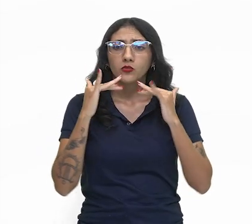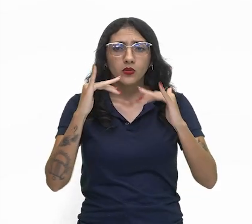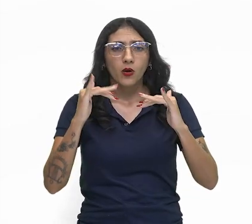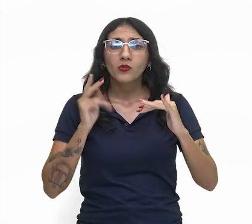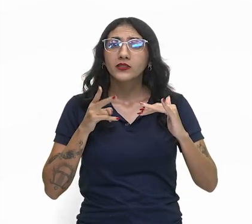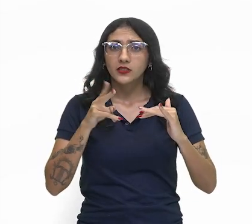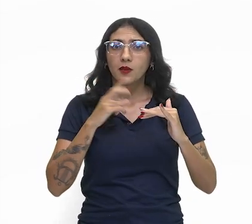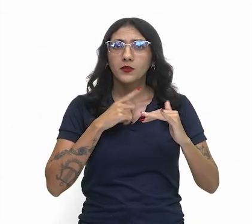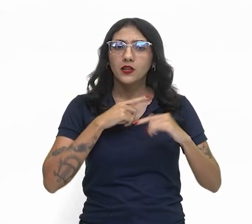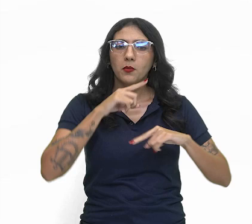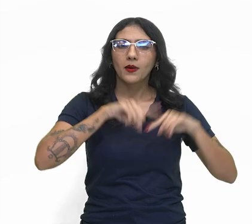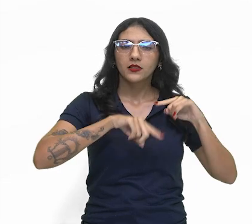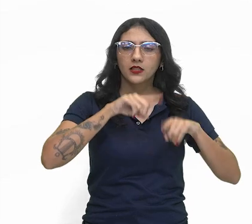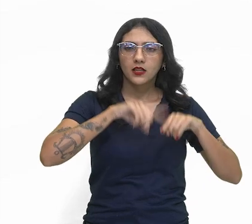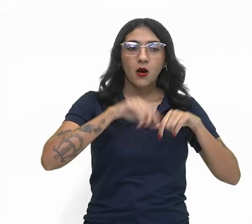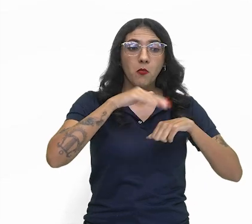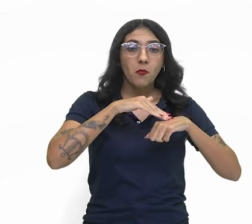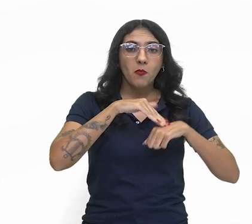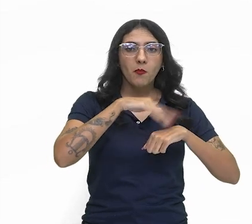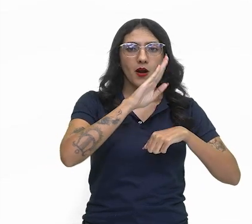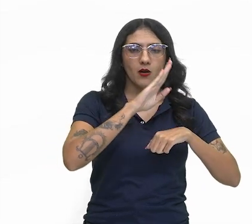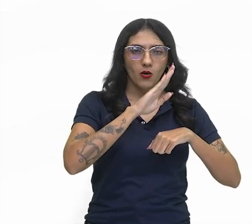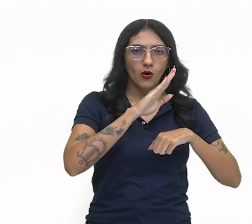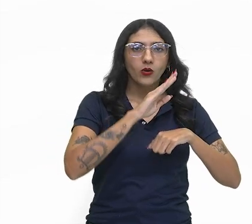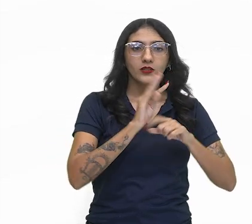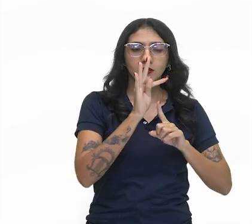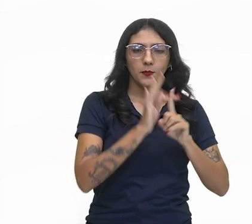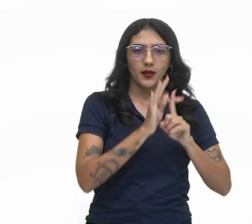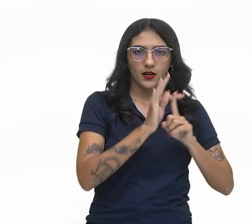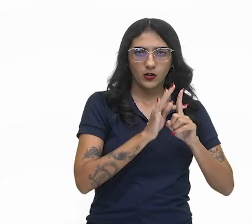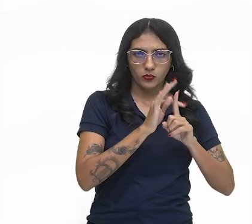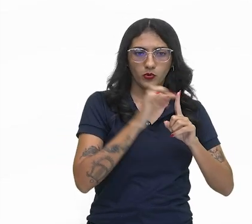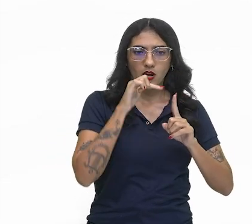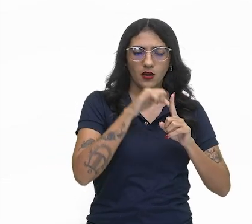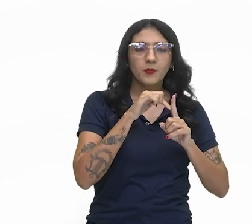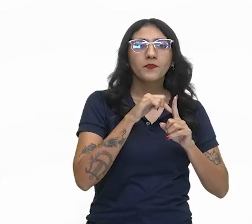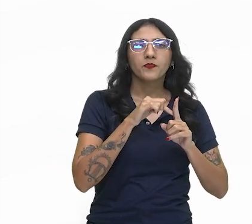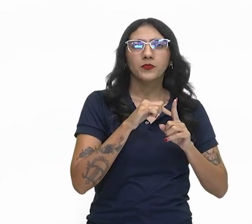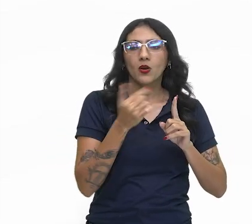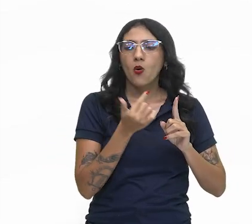vai de um corpo de maior temperatura para um corpo de